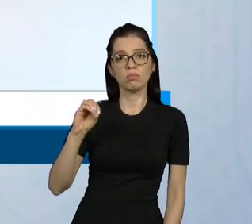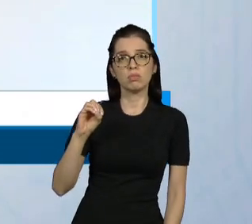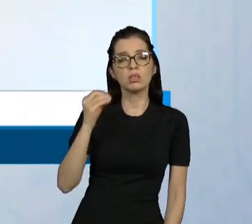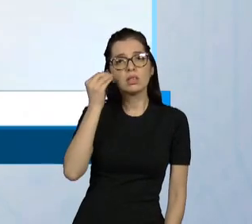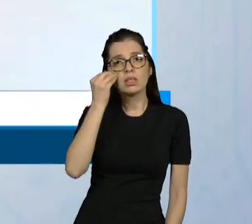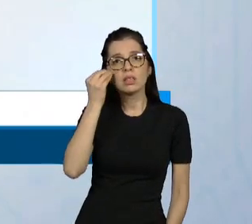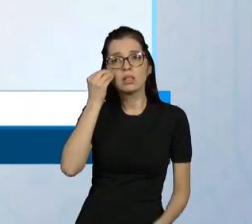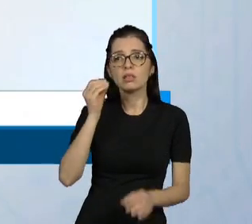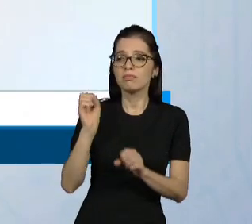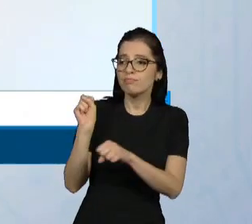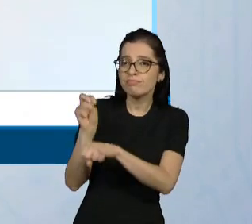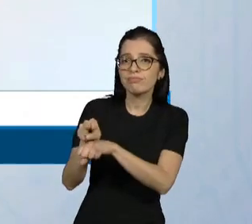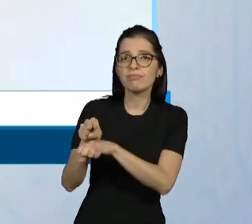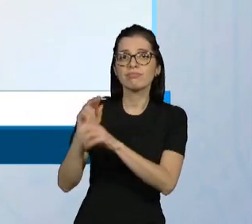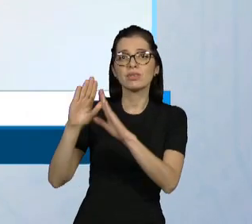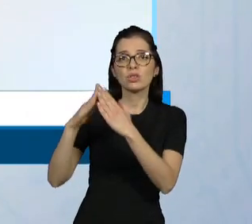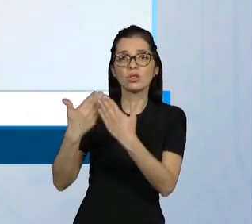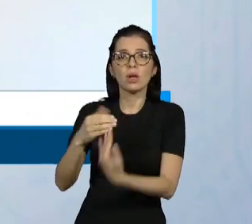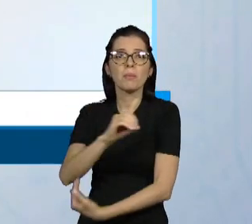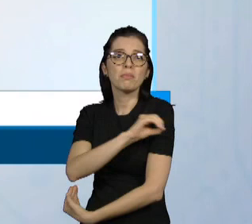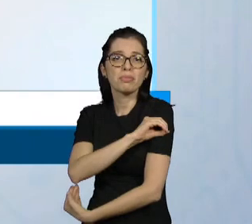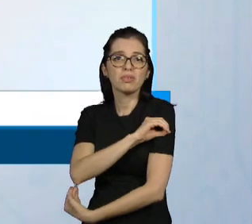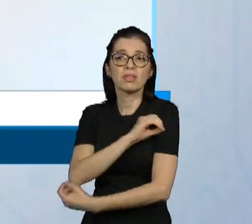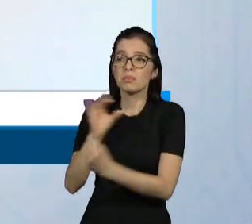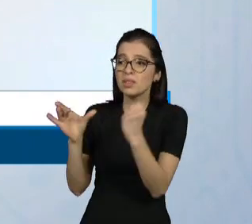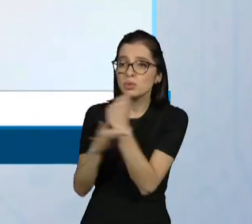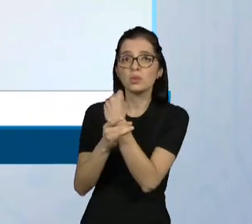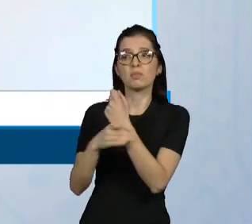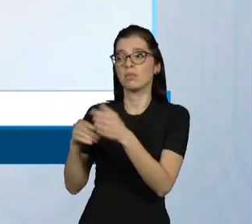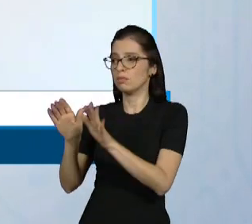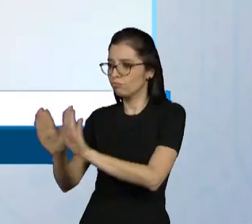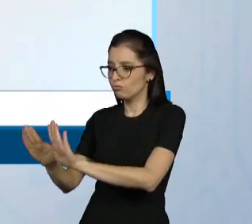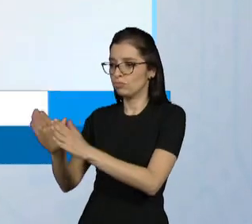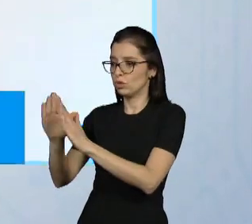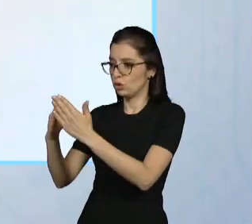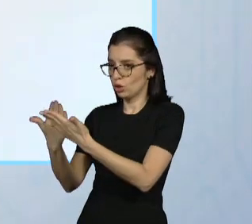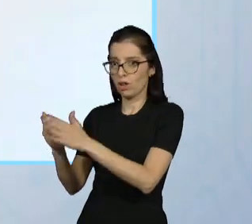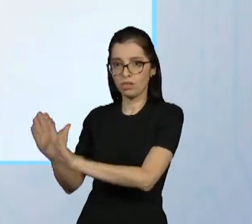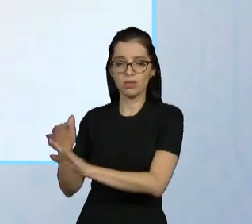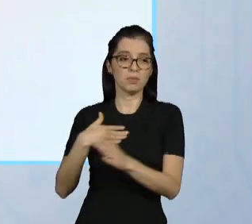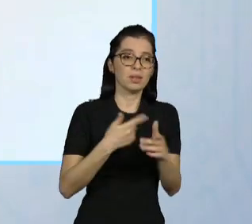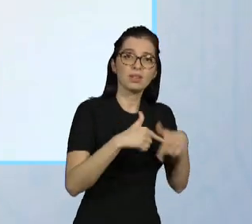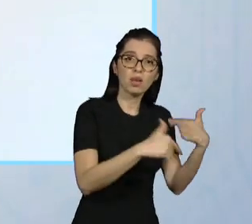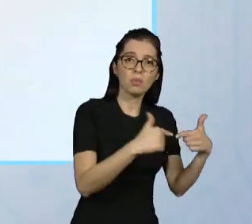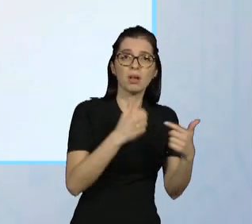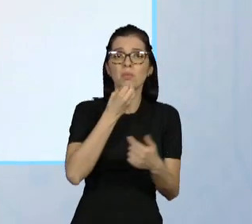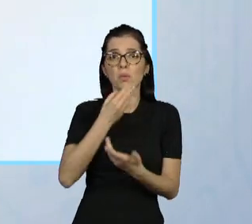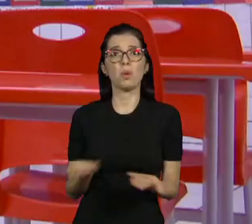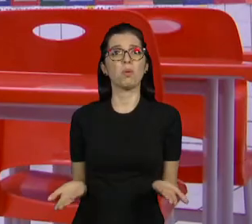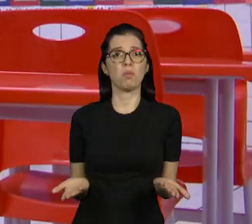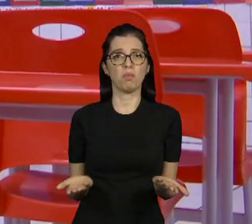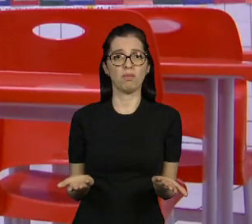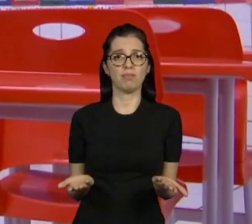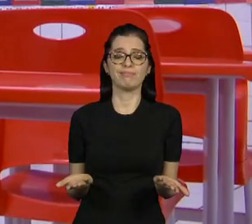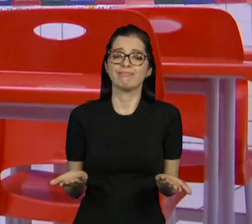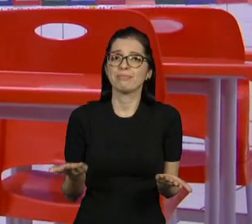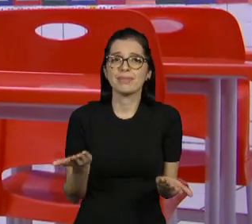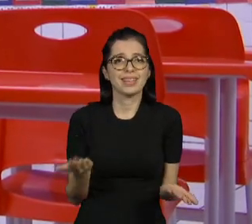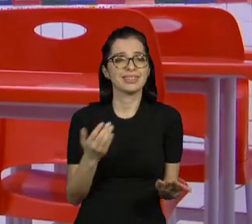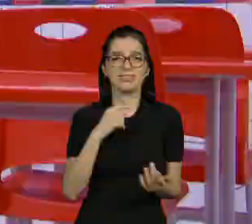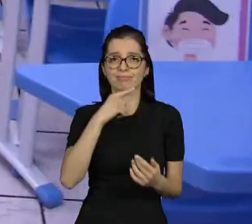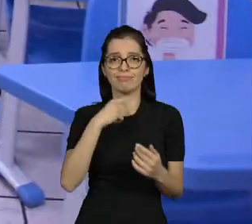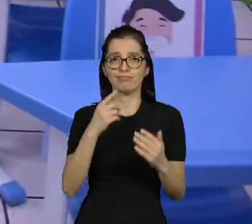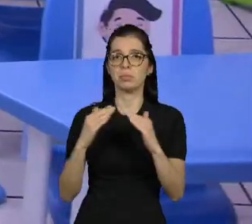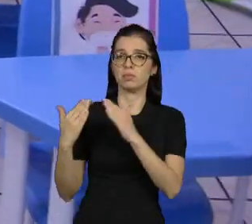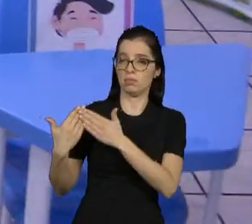me sentir segura, o melhor lugar que seria para ele seria a escola, né? É responsabilidade